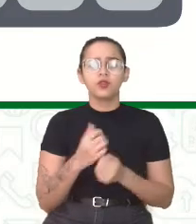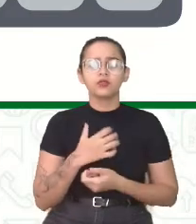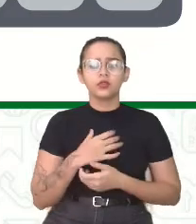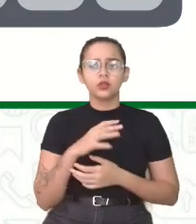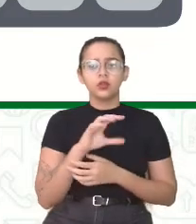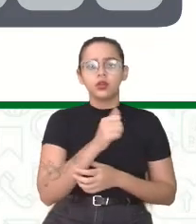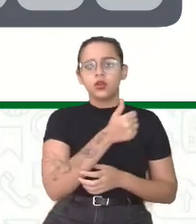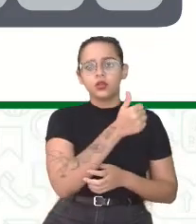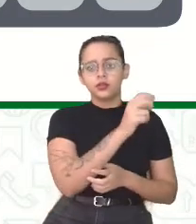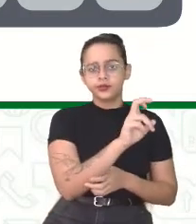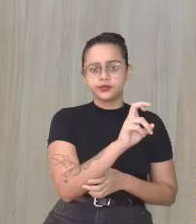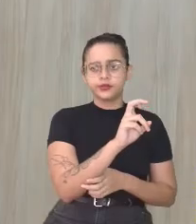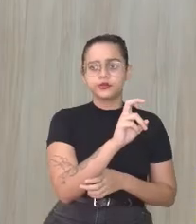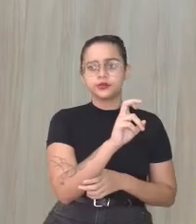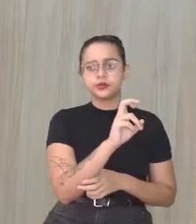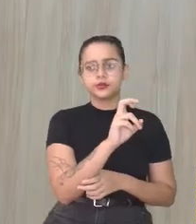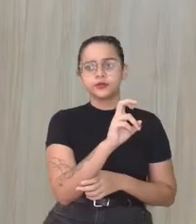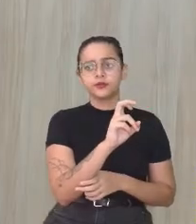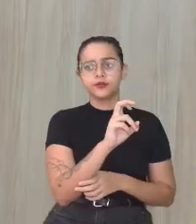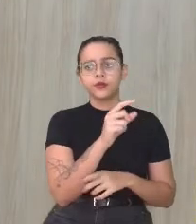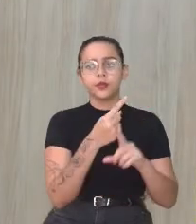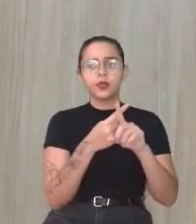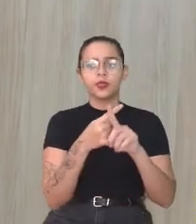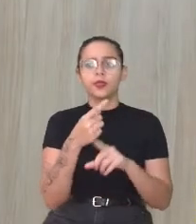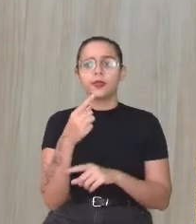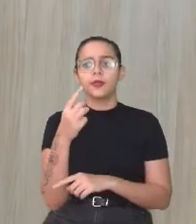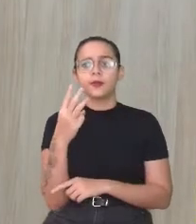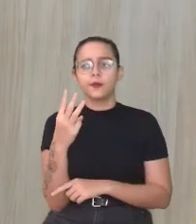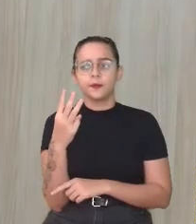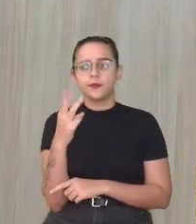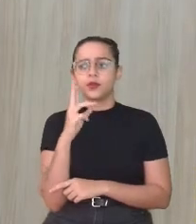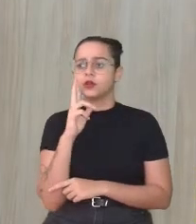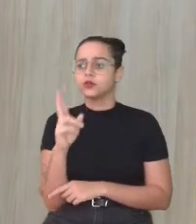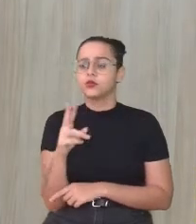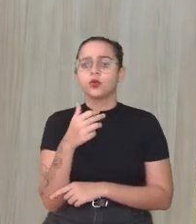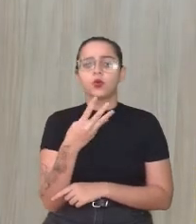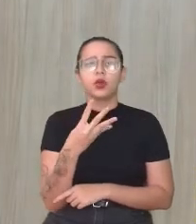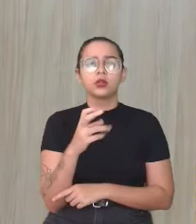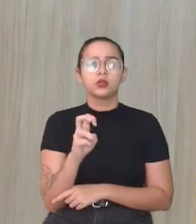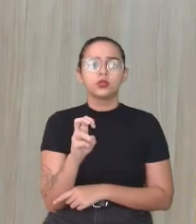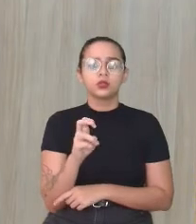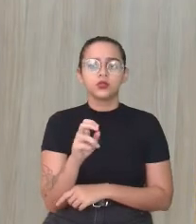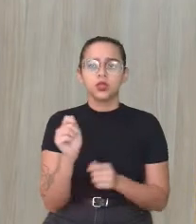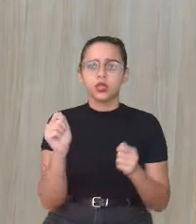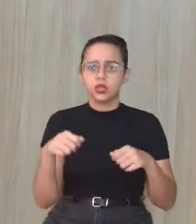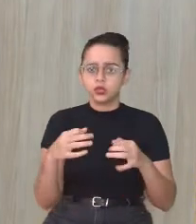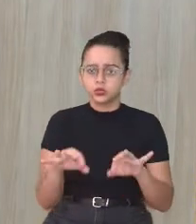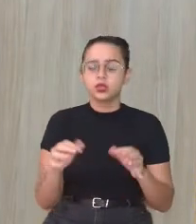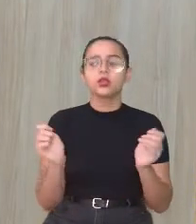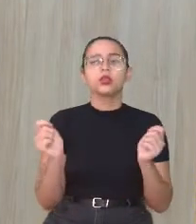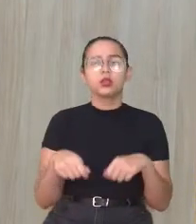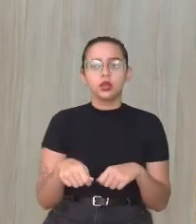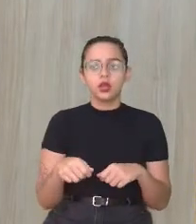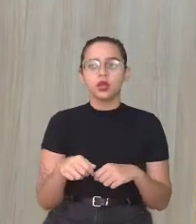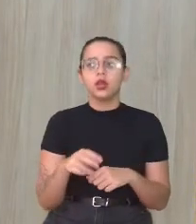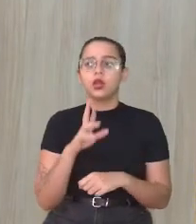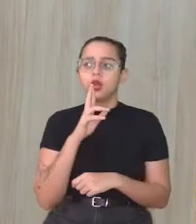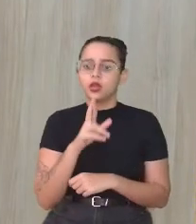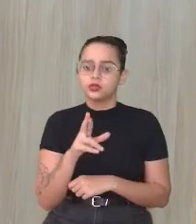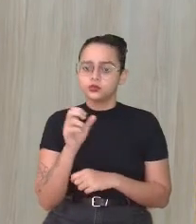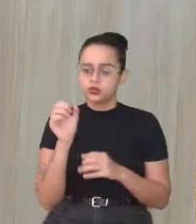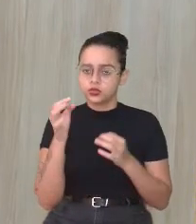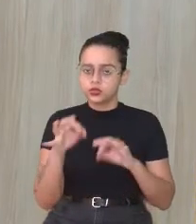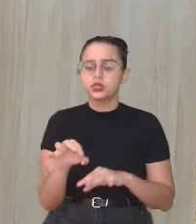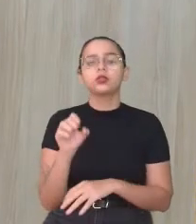eles pegam 15, multiplica por 3, resposta 45. Dá certo? Dá. A resposta é certa? É